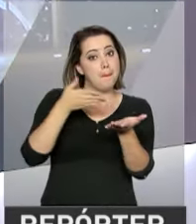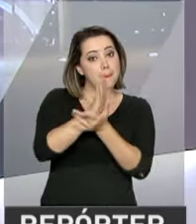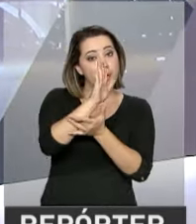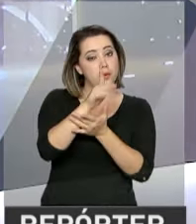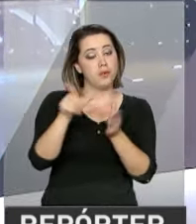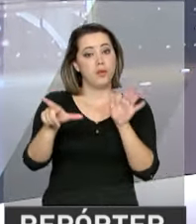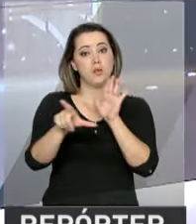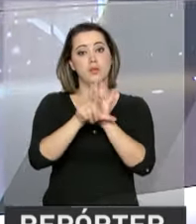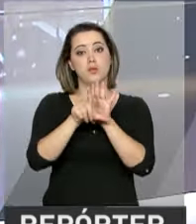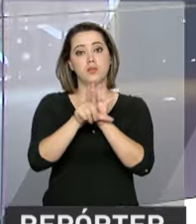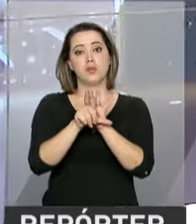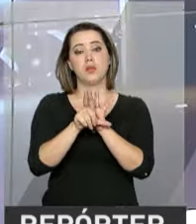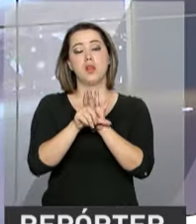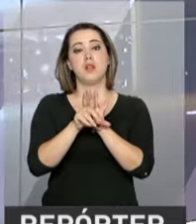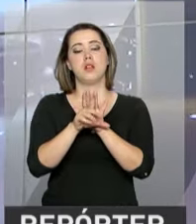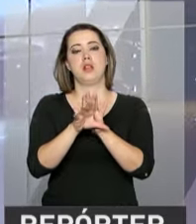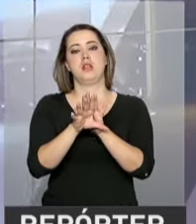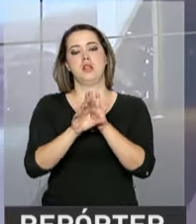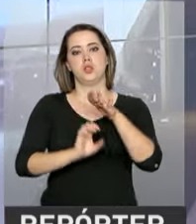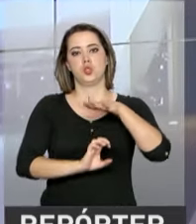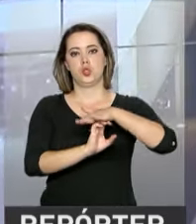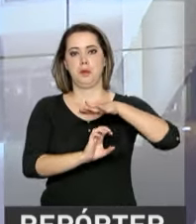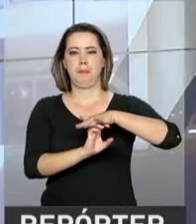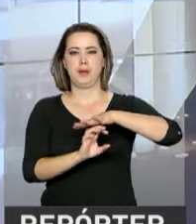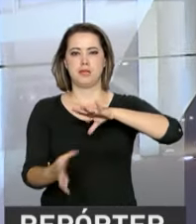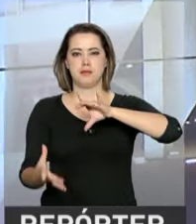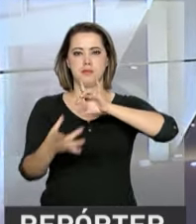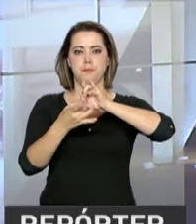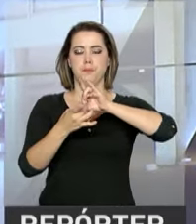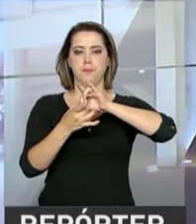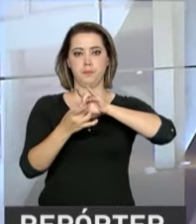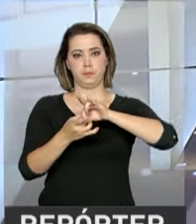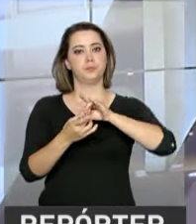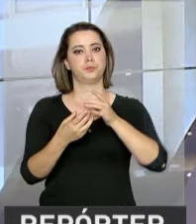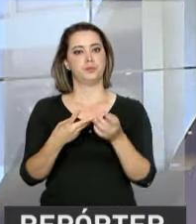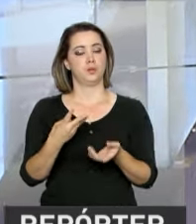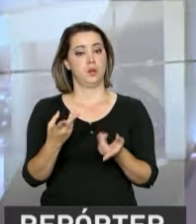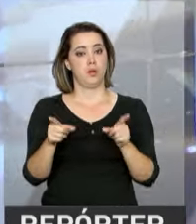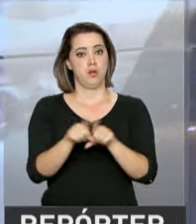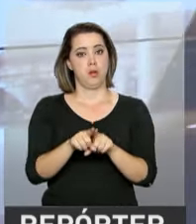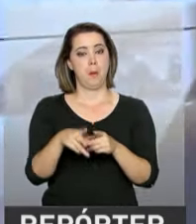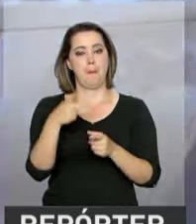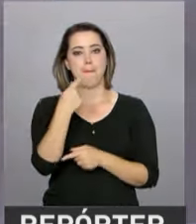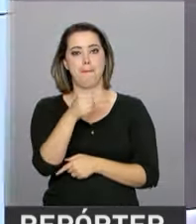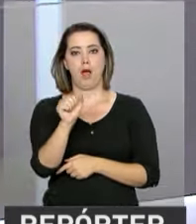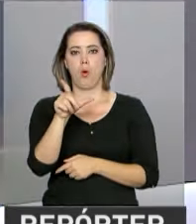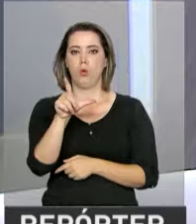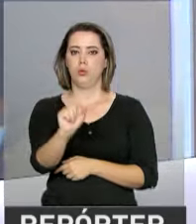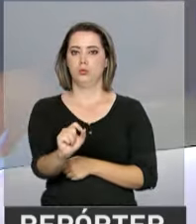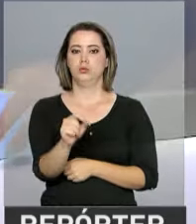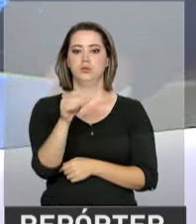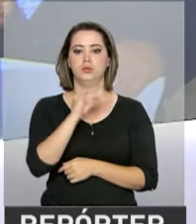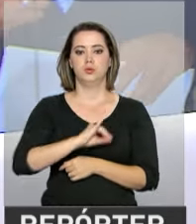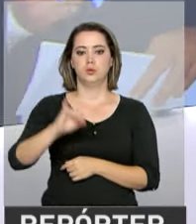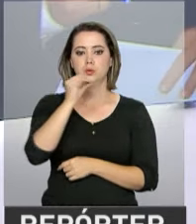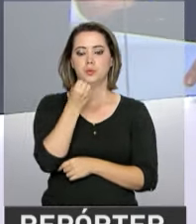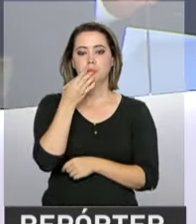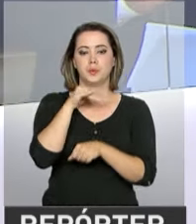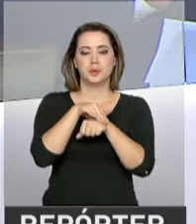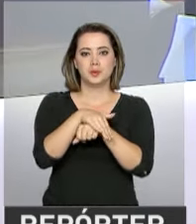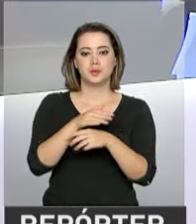a chamada lei da terceirização. O repórter Paulo Lasalvia tem as informações para a gente. Olá, Paulo, boa